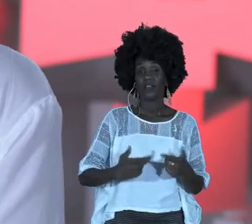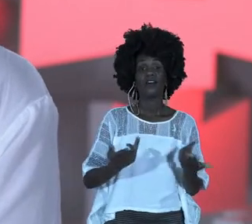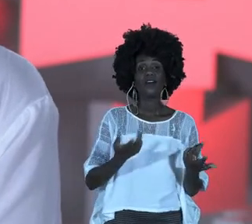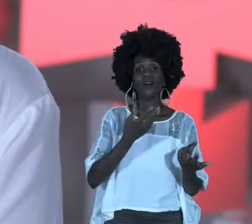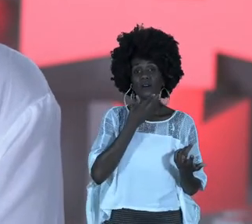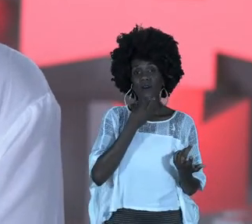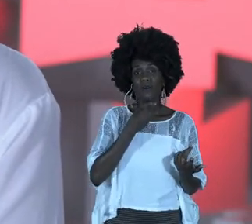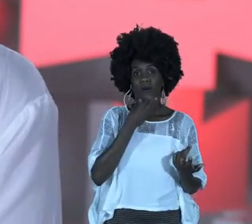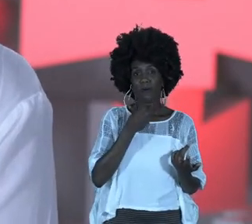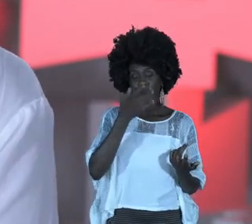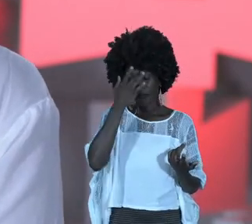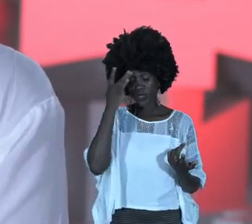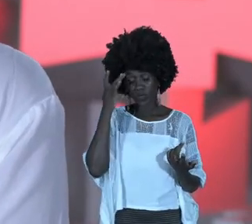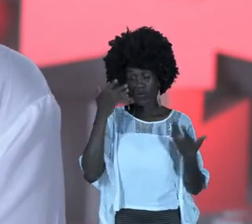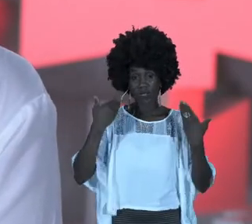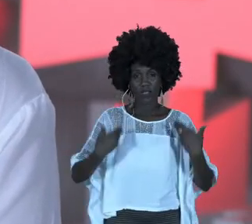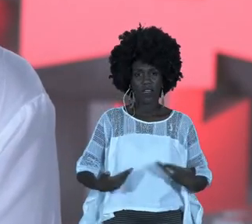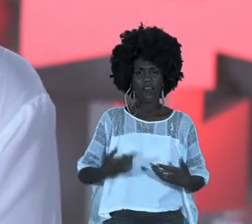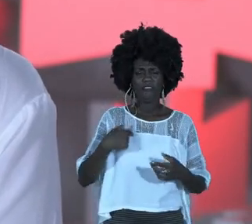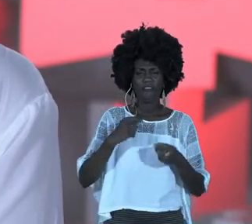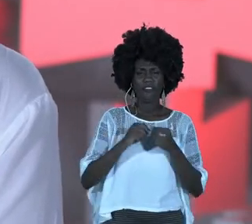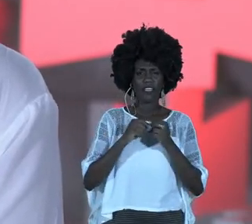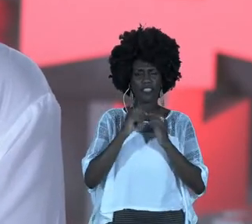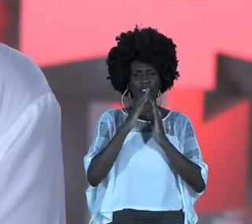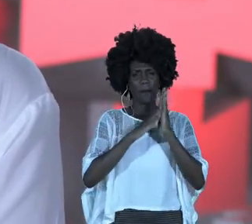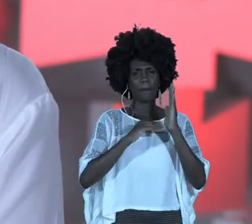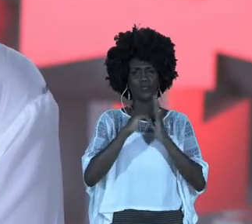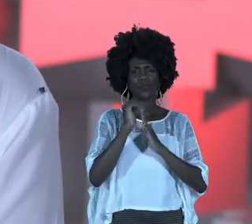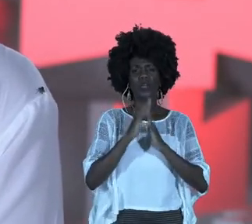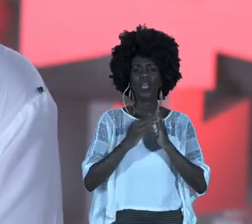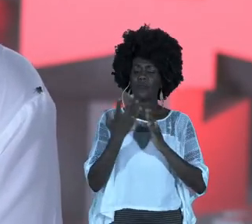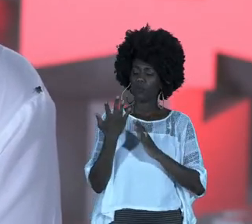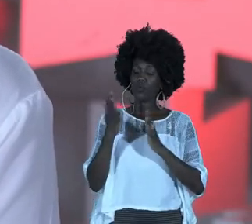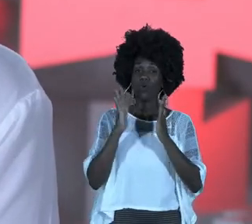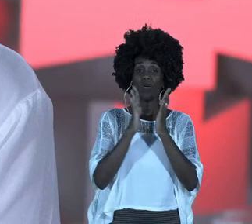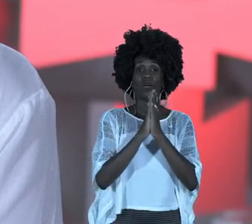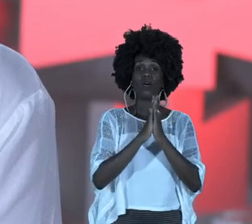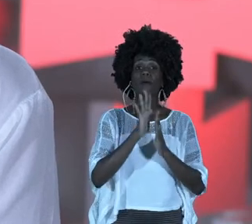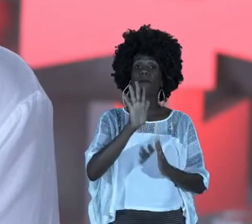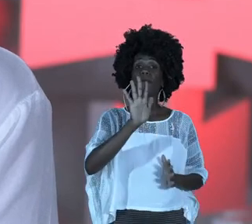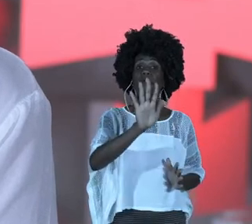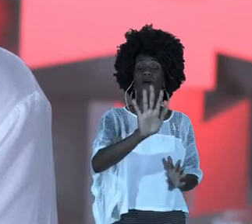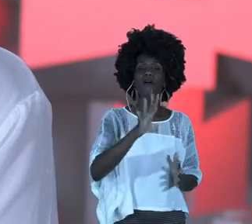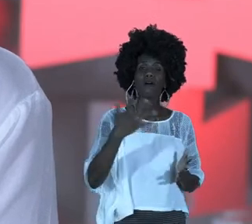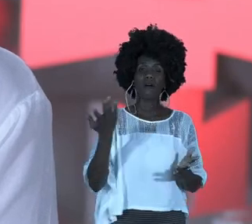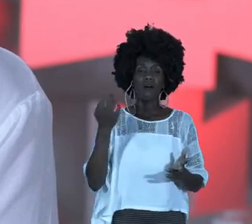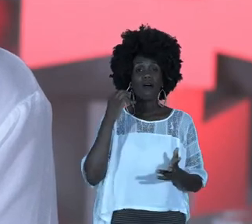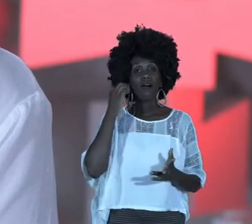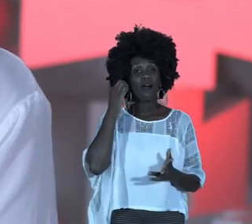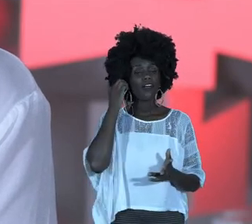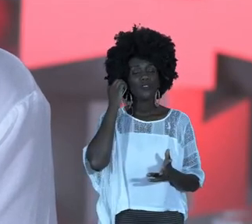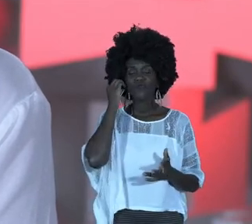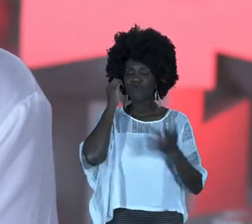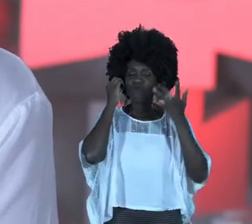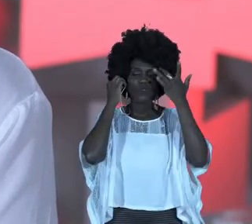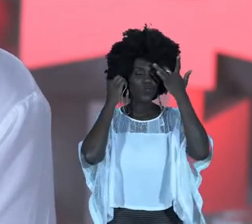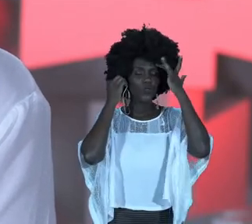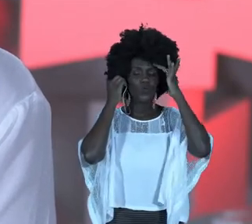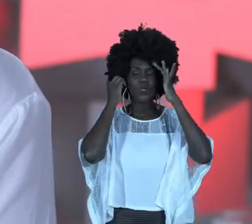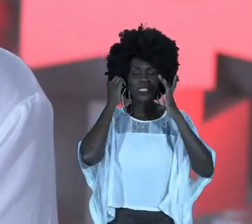quando fez essa pintura, ele colocou a mão lá? Como é que a gente vai saber? A gente não